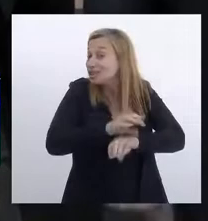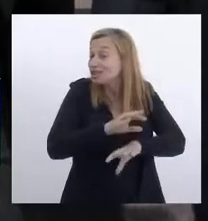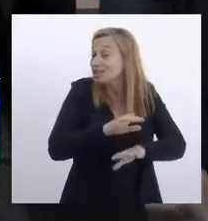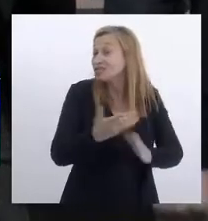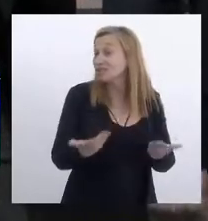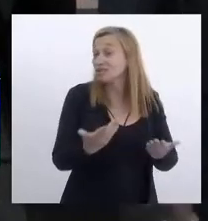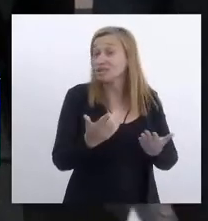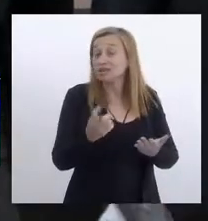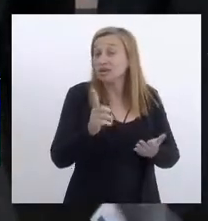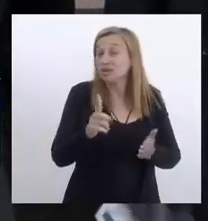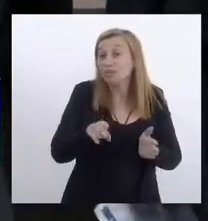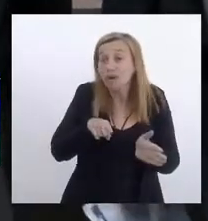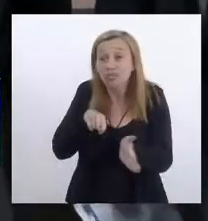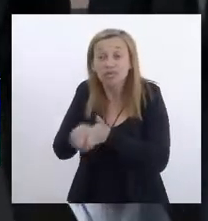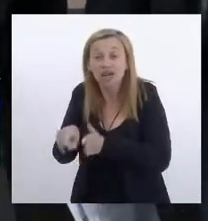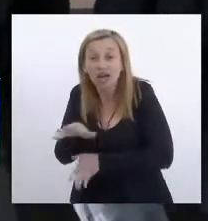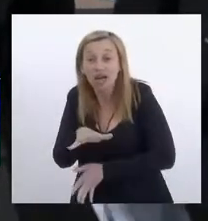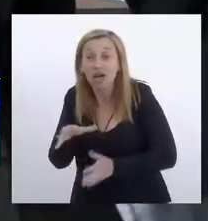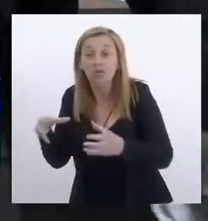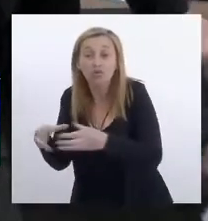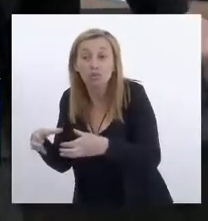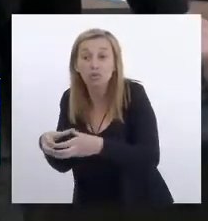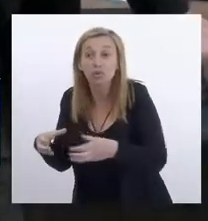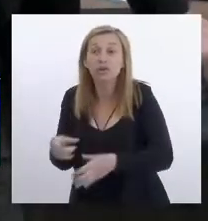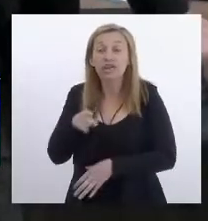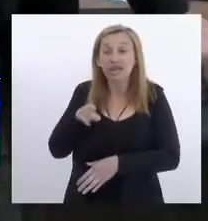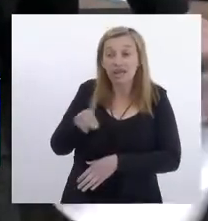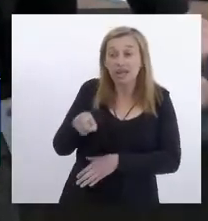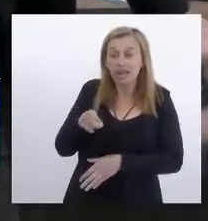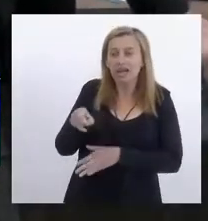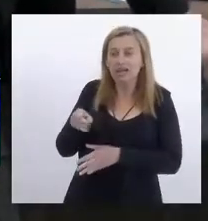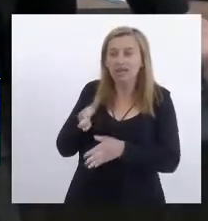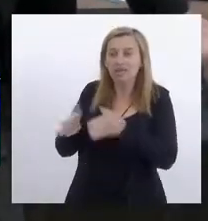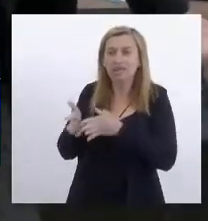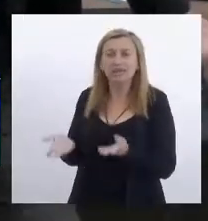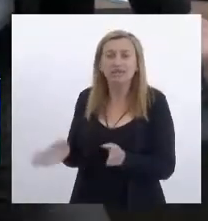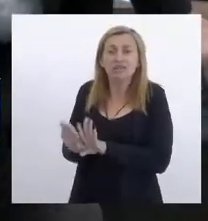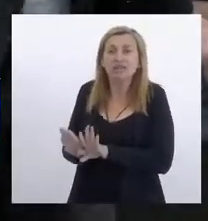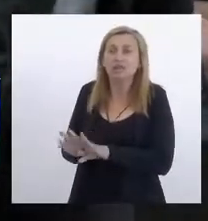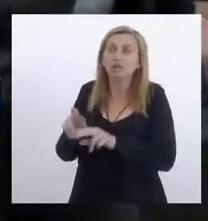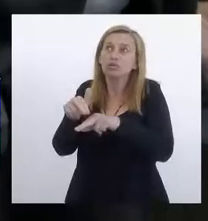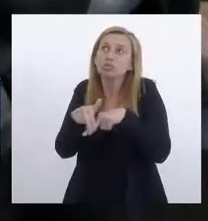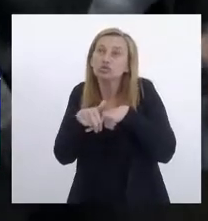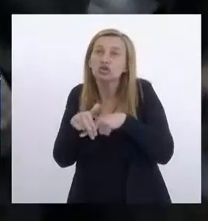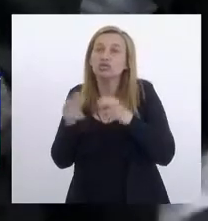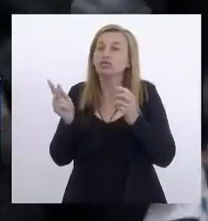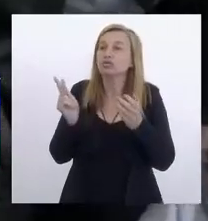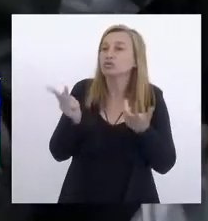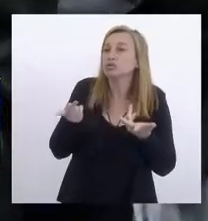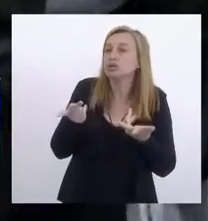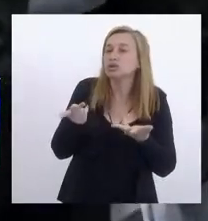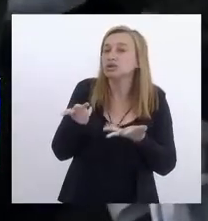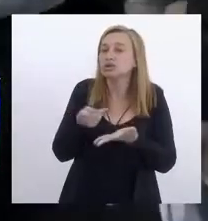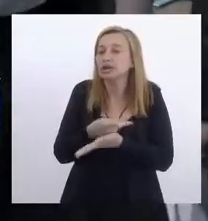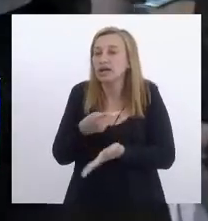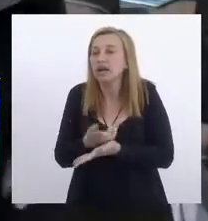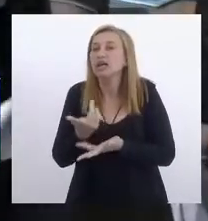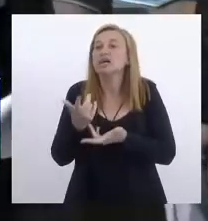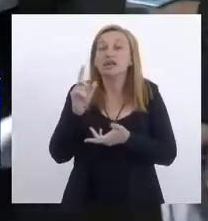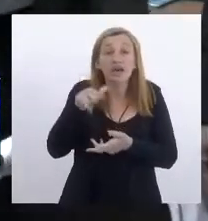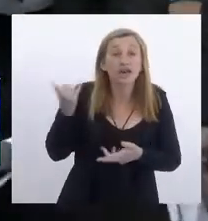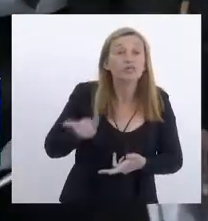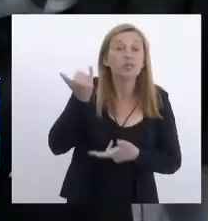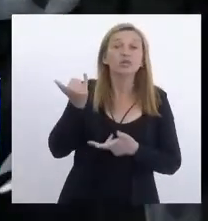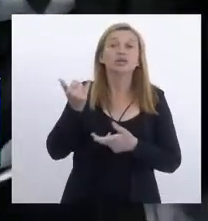prévia à comunidade. E lá, o Prado Júnior está num processo de fechamento por questões burocráticas, um curso que é importante. Então, nós